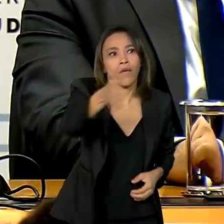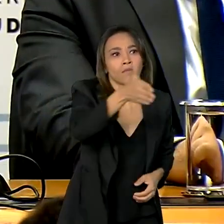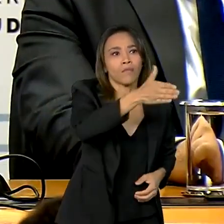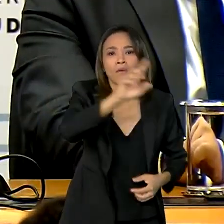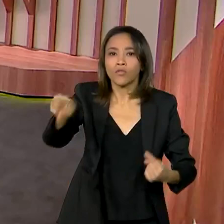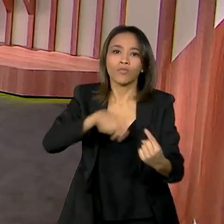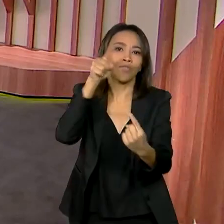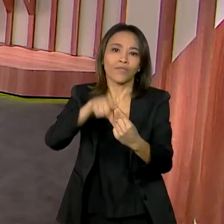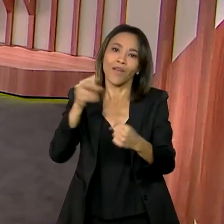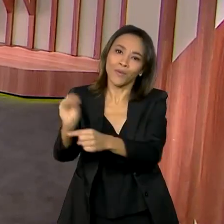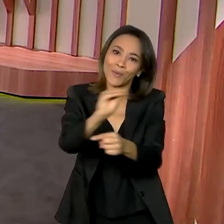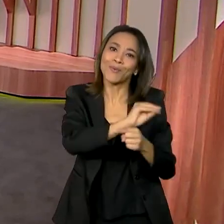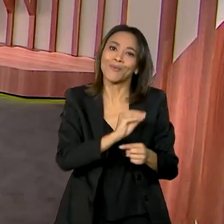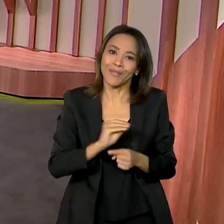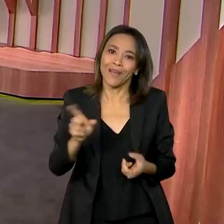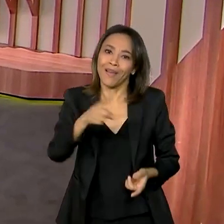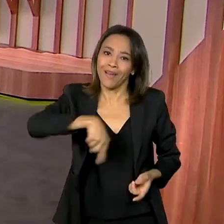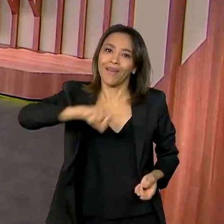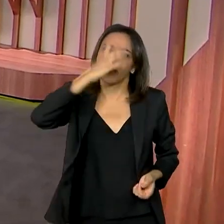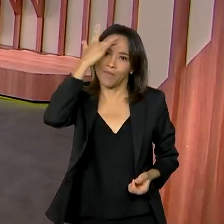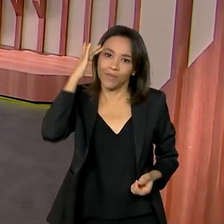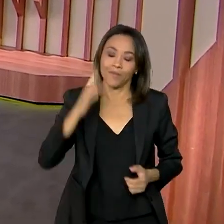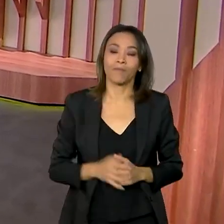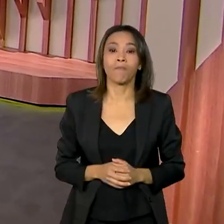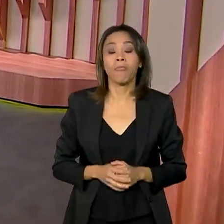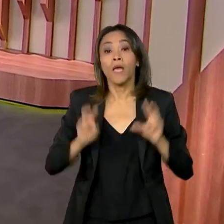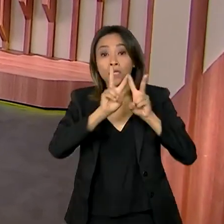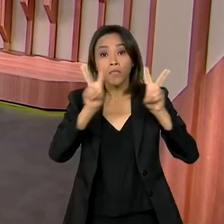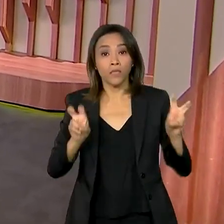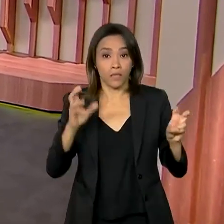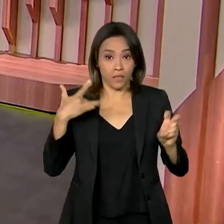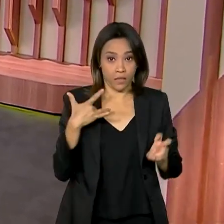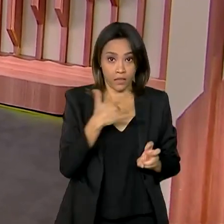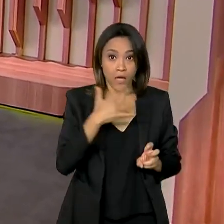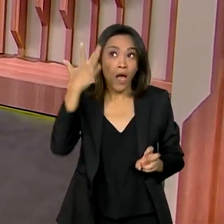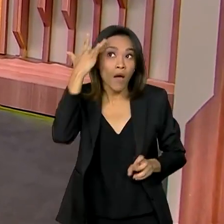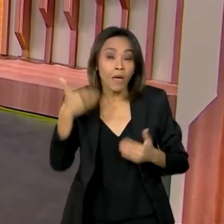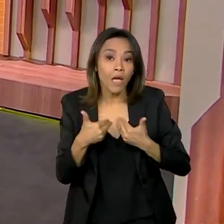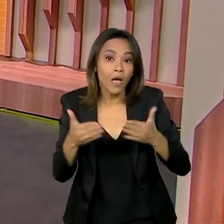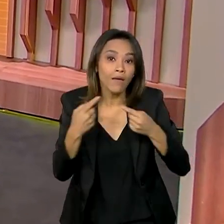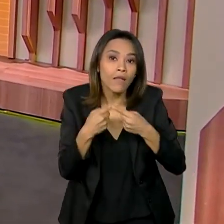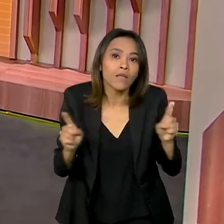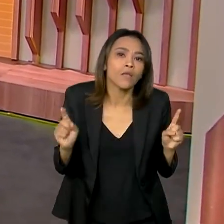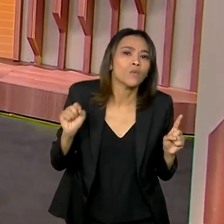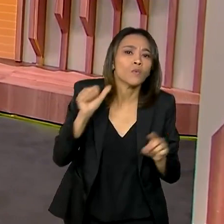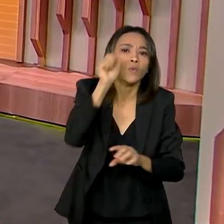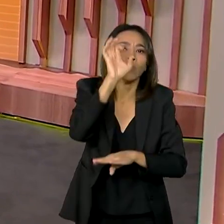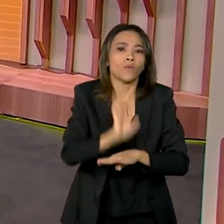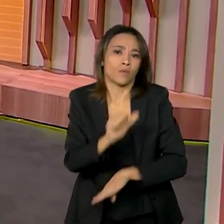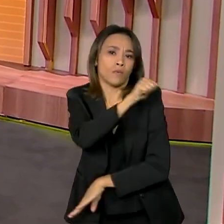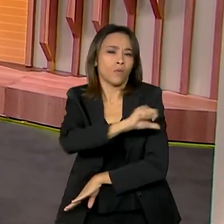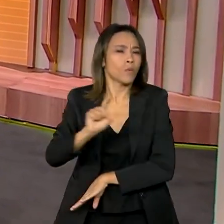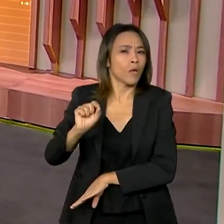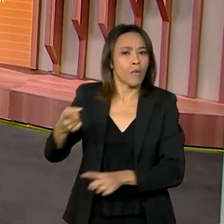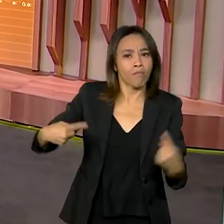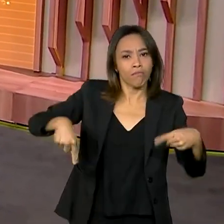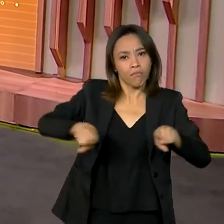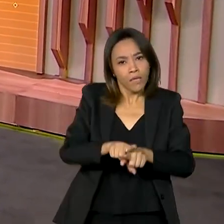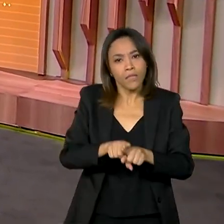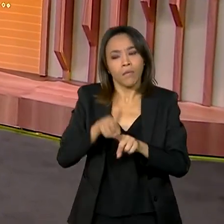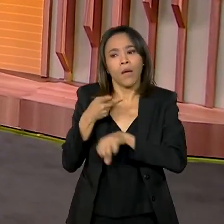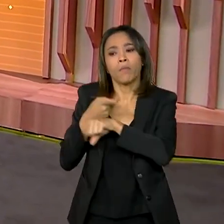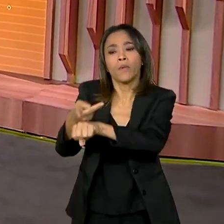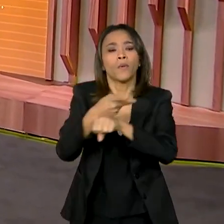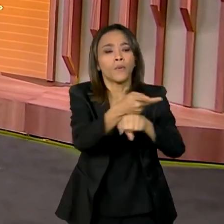cuidar das pessoas. E olha, falando ainda de saúde, vai ser lançada amanhã, no Rio de Janeiro, uma parceria para ajudar a encontrar